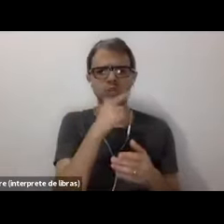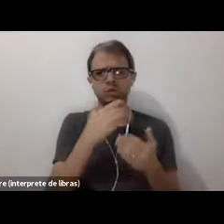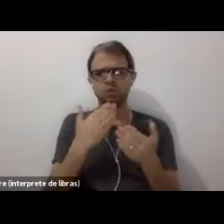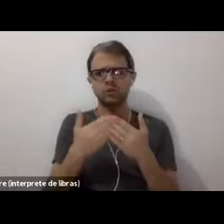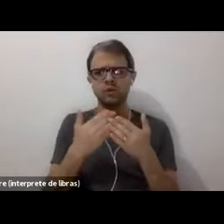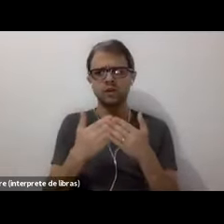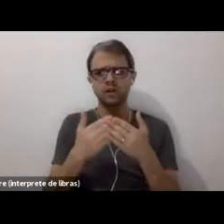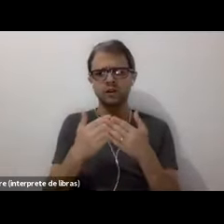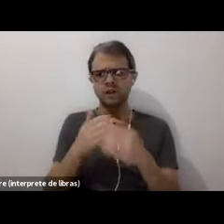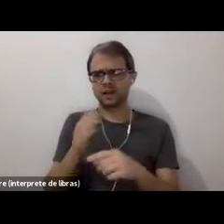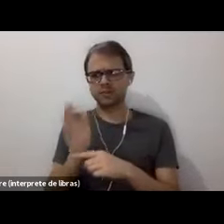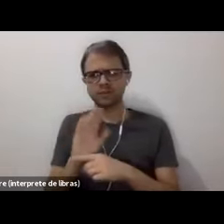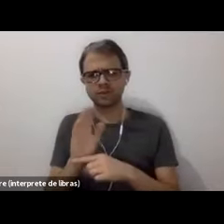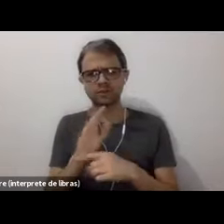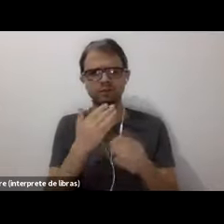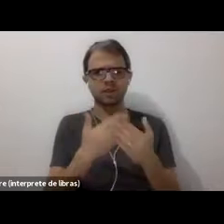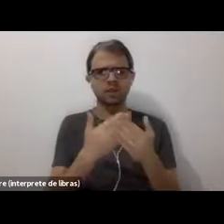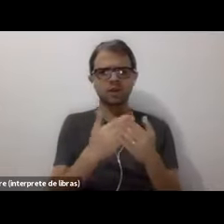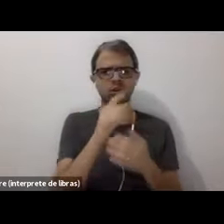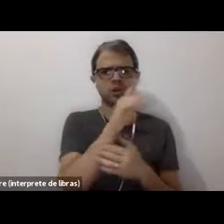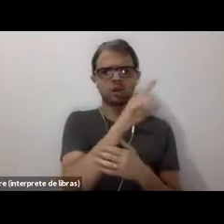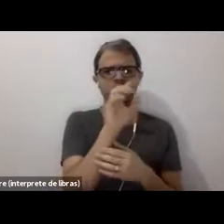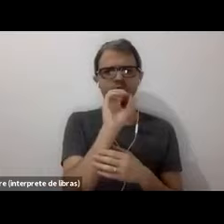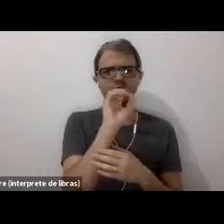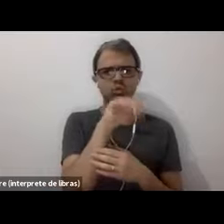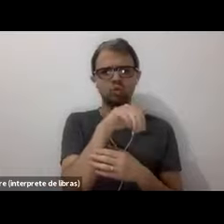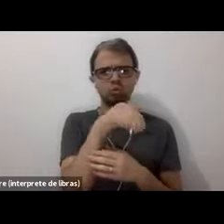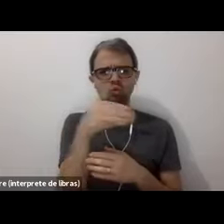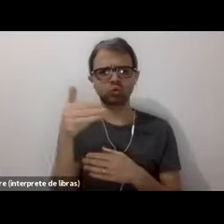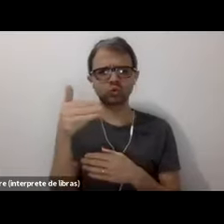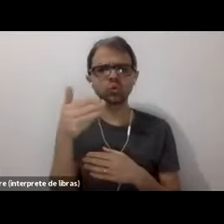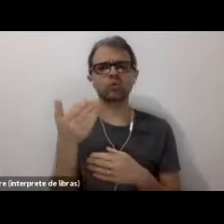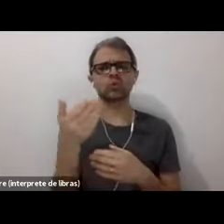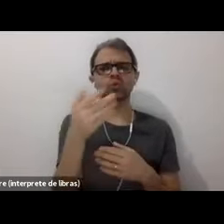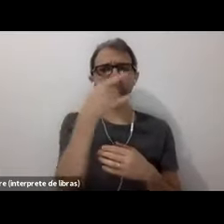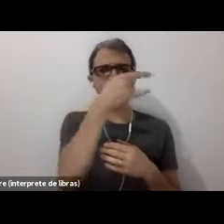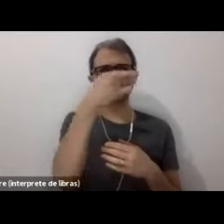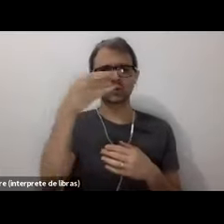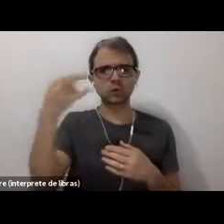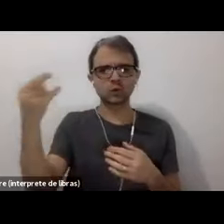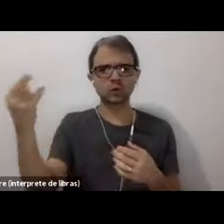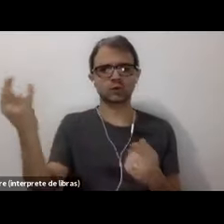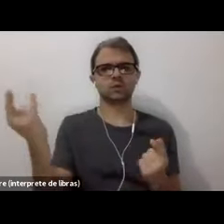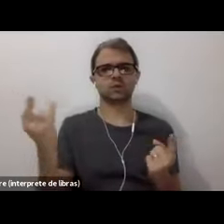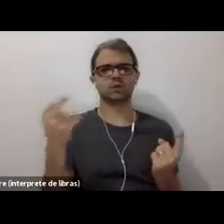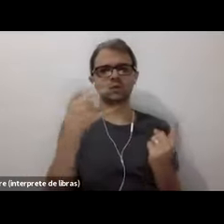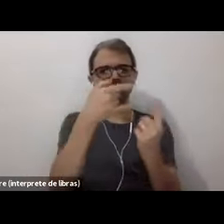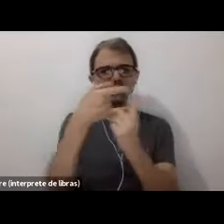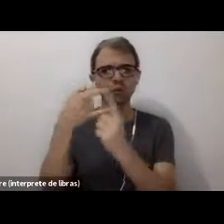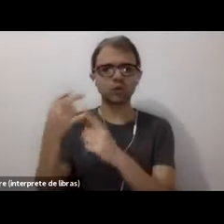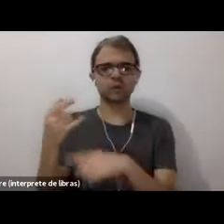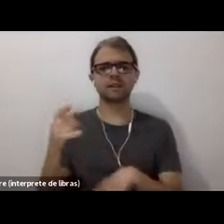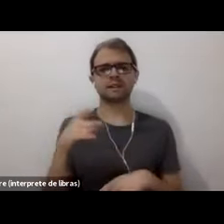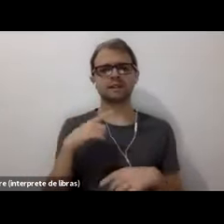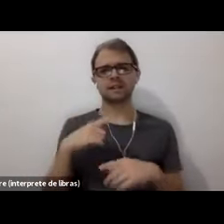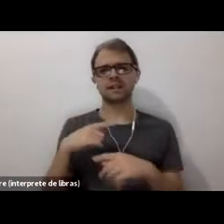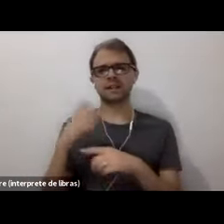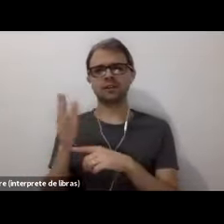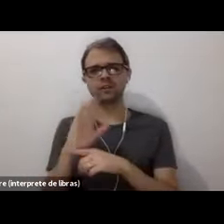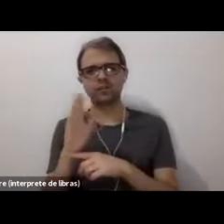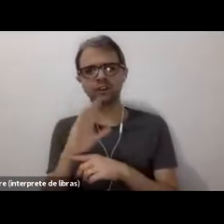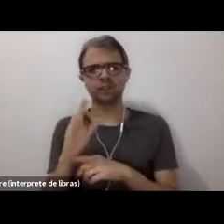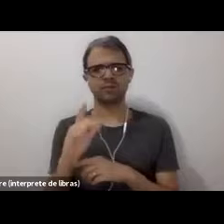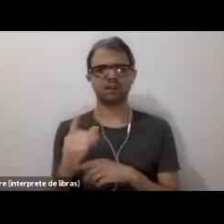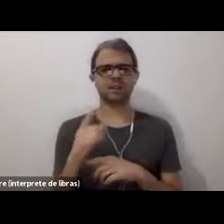aulas pelo Zoom, enfim, e a gente proporcionou algumas coisas, então checklist de filmes, espetáculo de